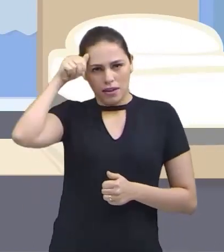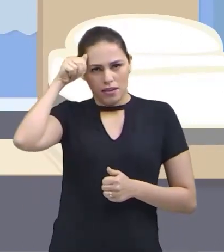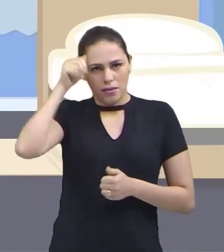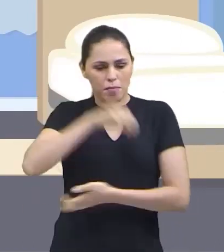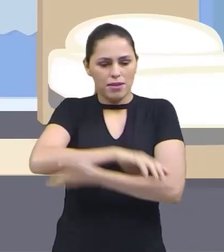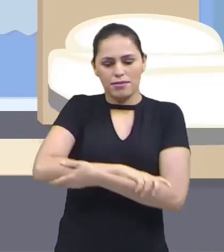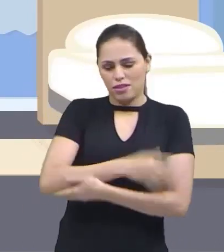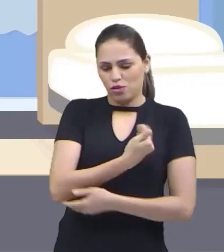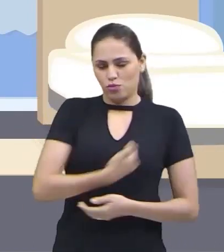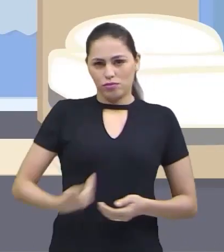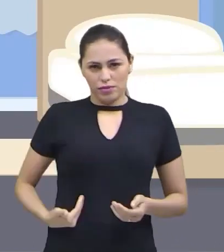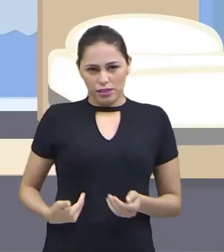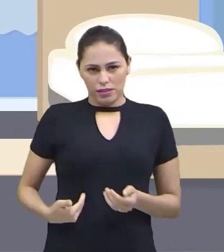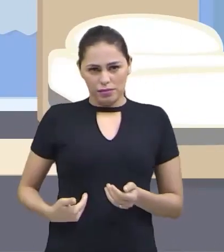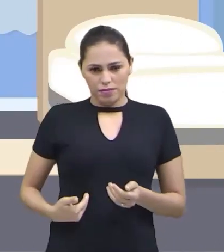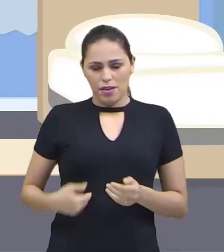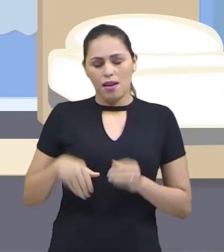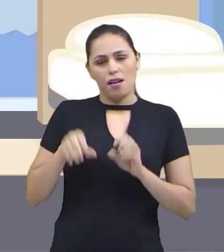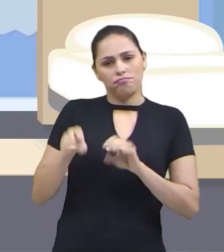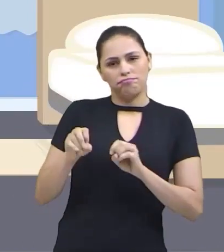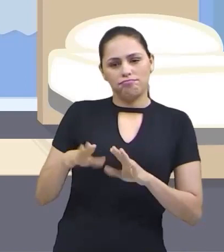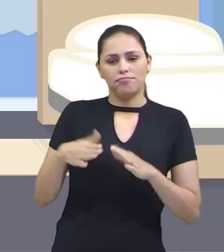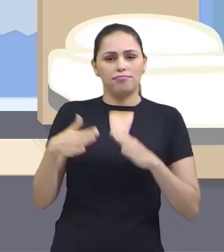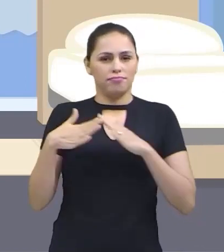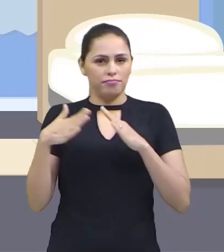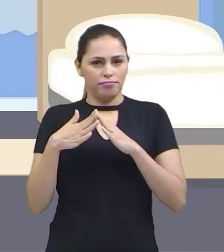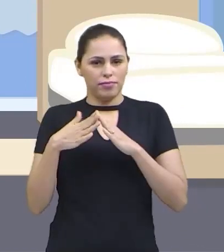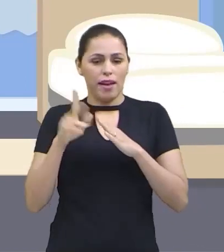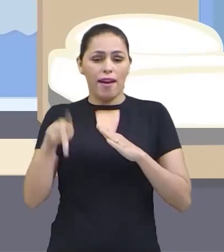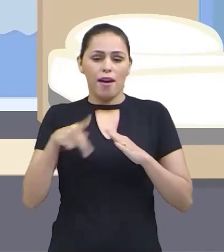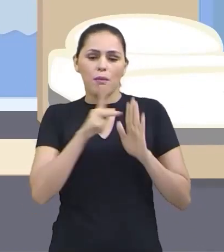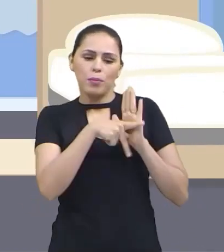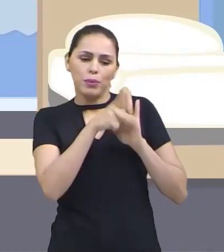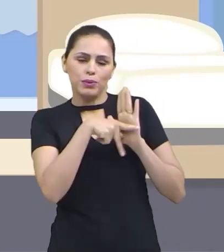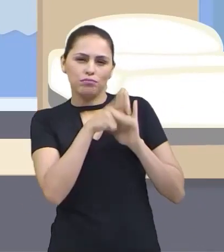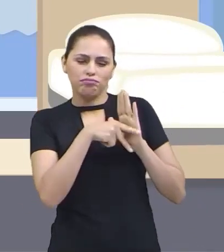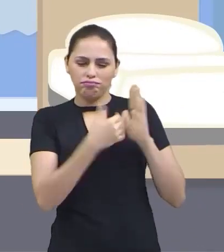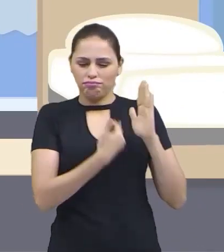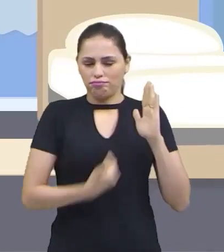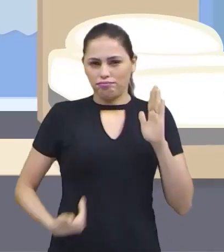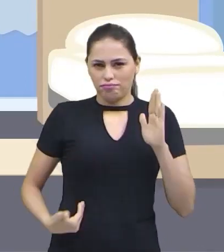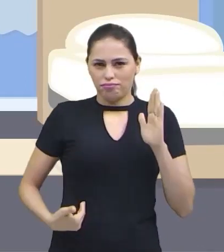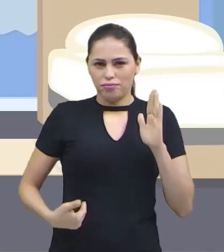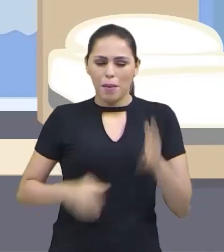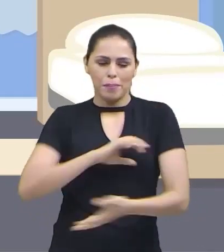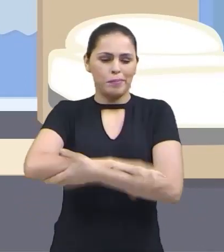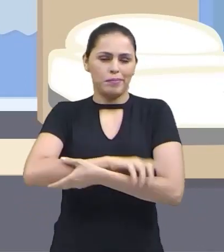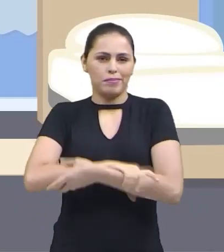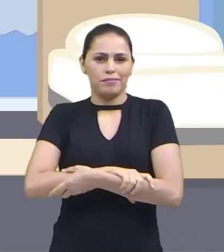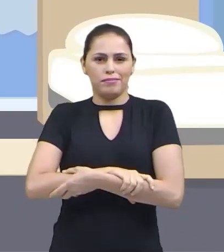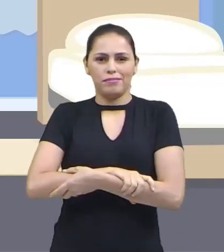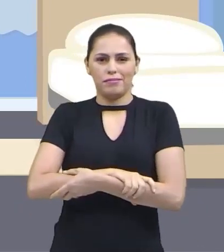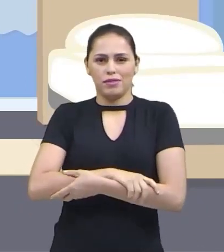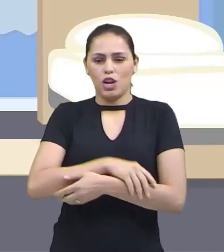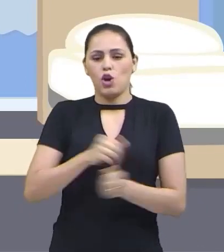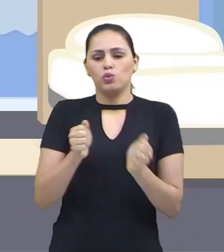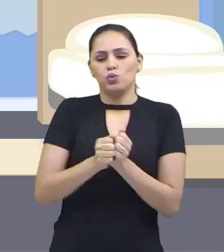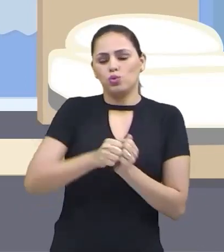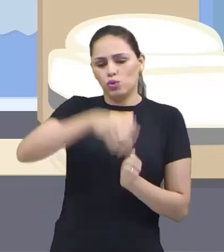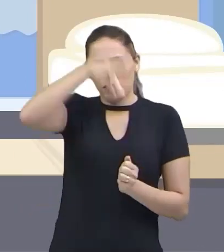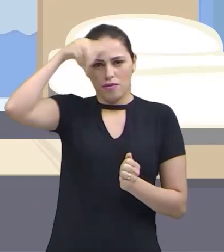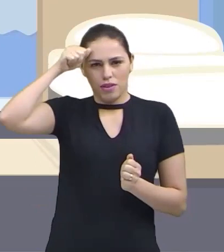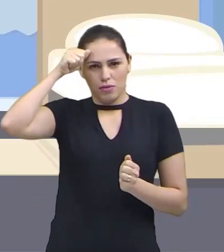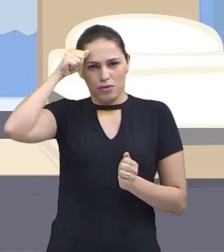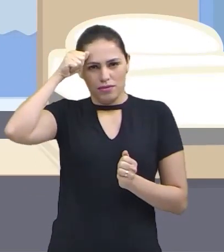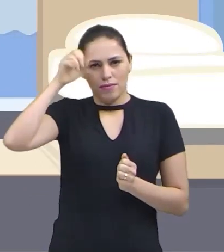vocês no Aula em Casa, que é um projeto do Governo do Estado do Amazonas em parceria com a Prefeitura Municipal de Manaus, no quadro